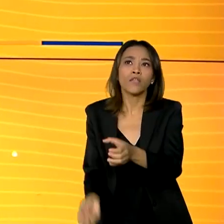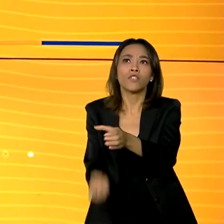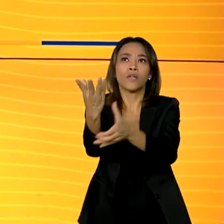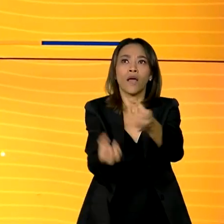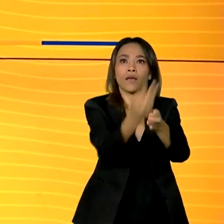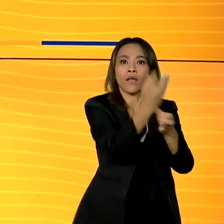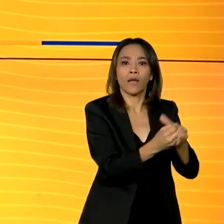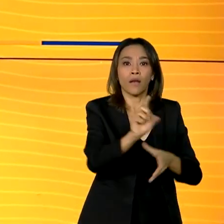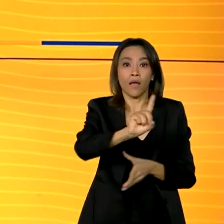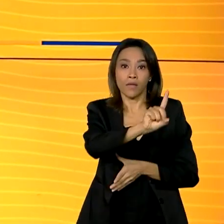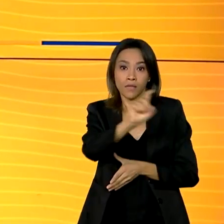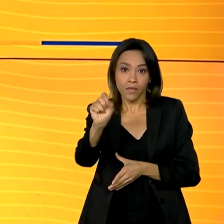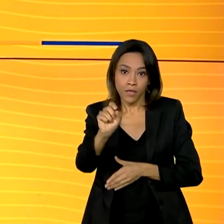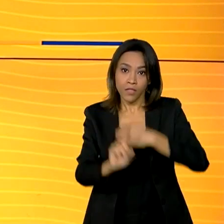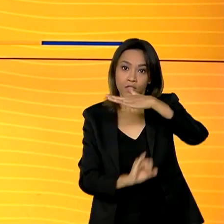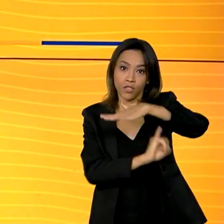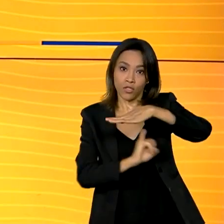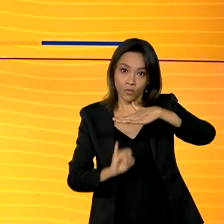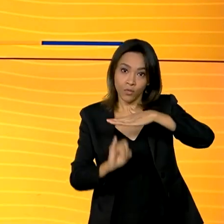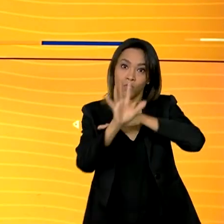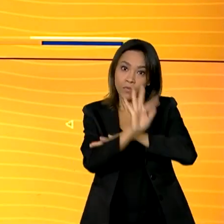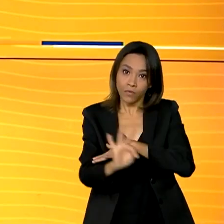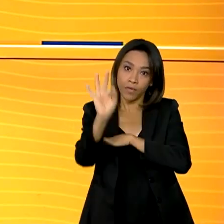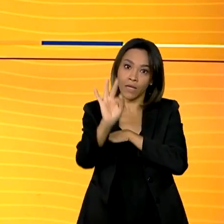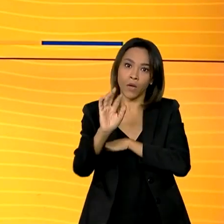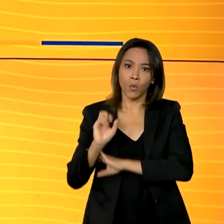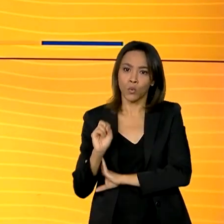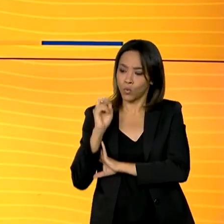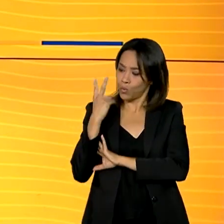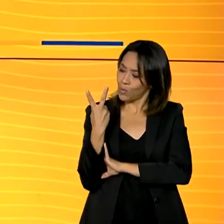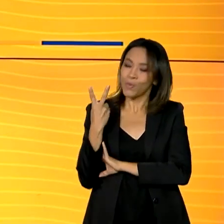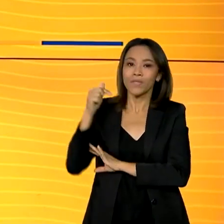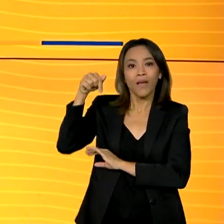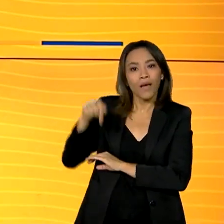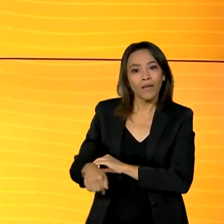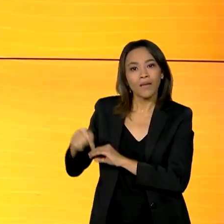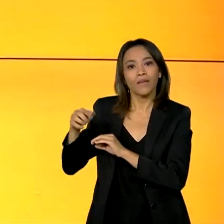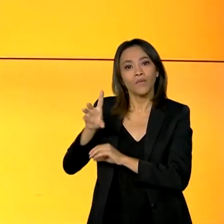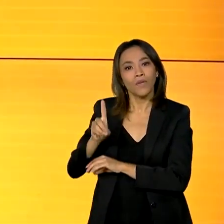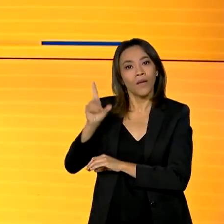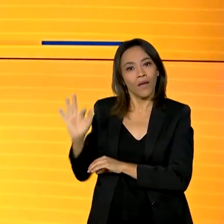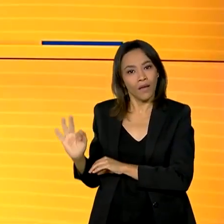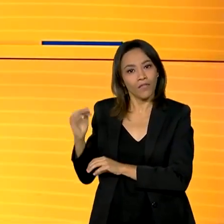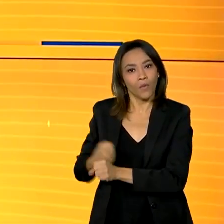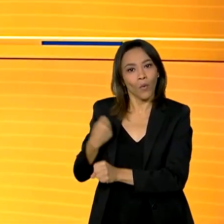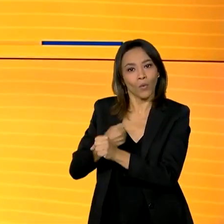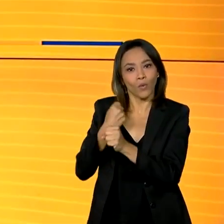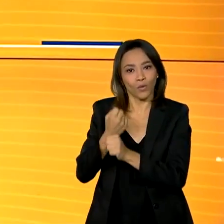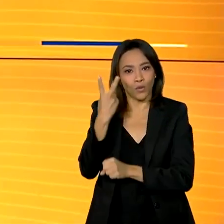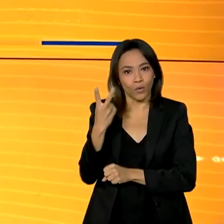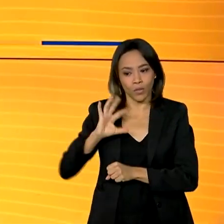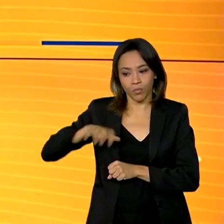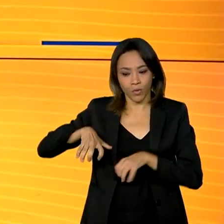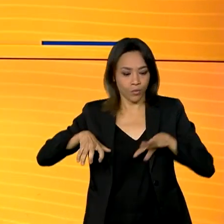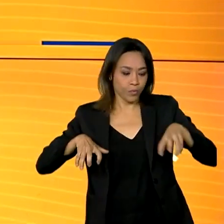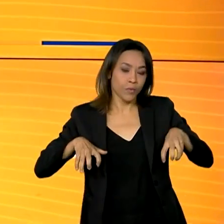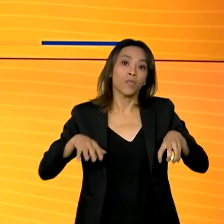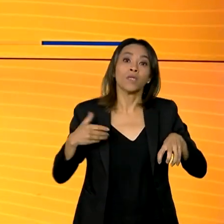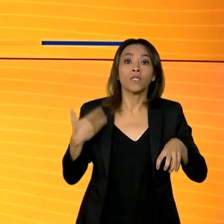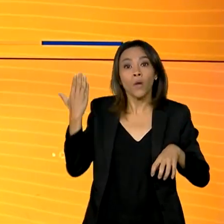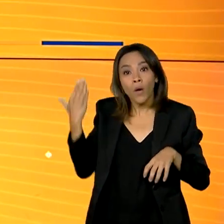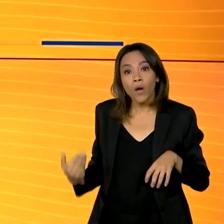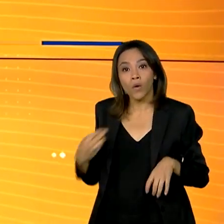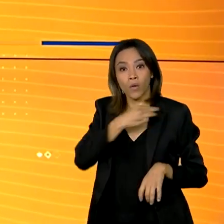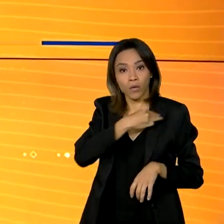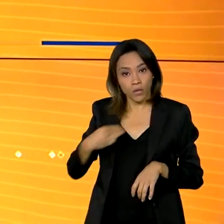institutos federais em todo o país. 2 delas serão feitas aqui no Distrito Federal. O presidente Lula e o ministro da Educação